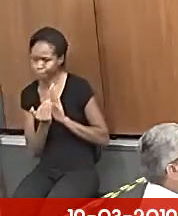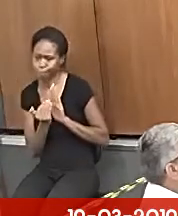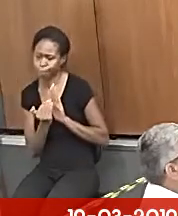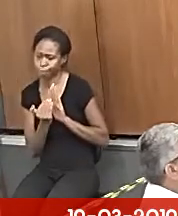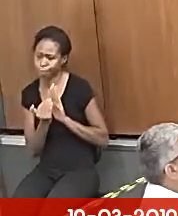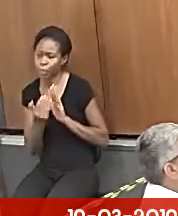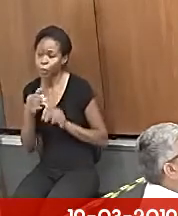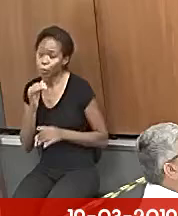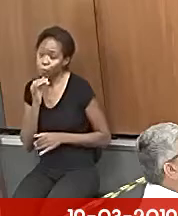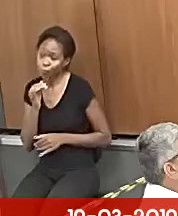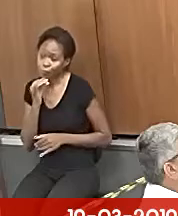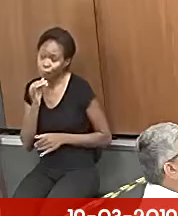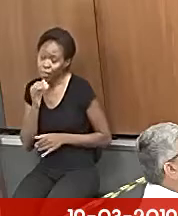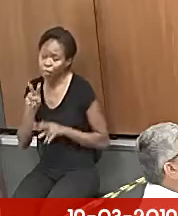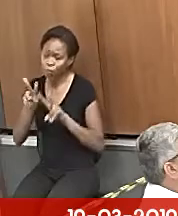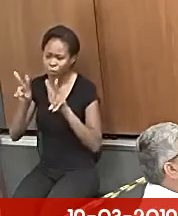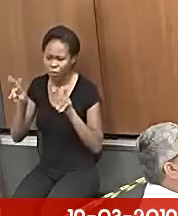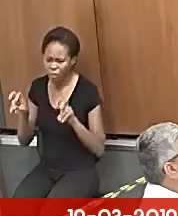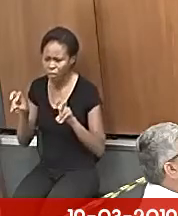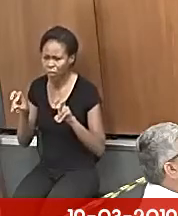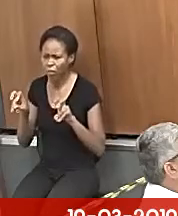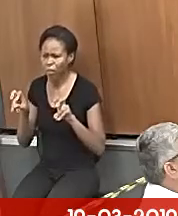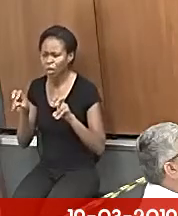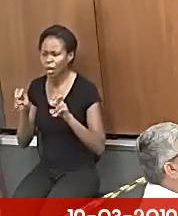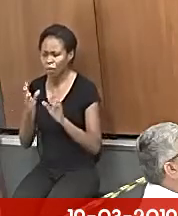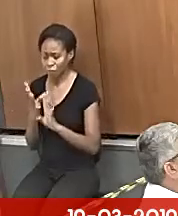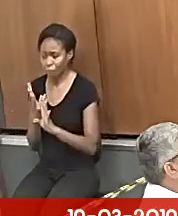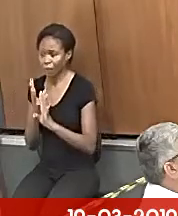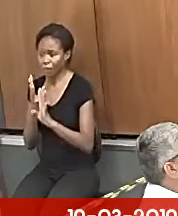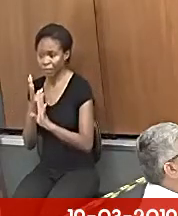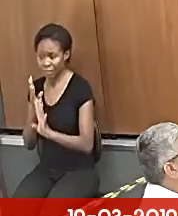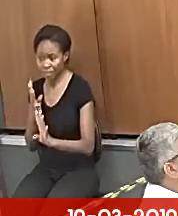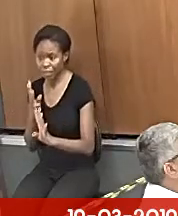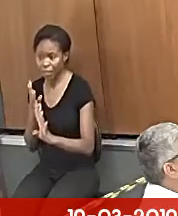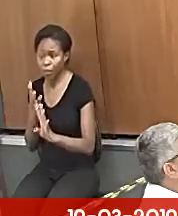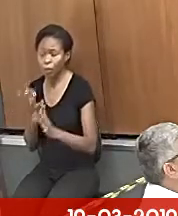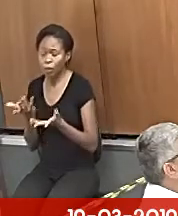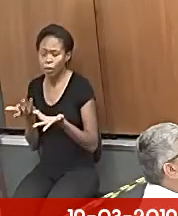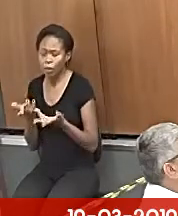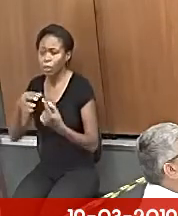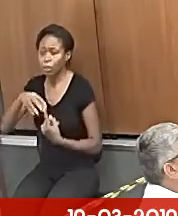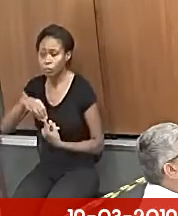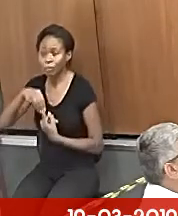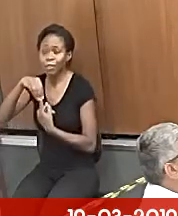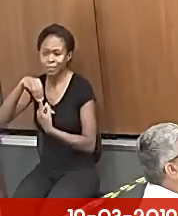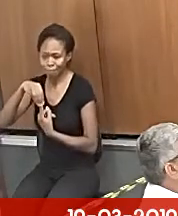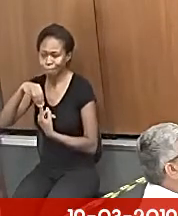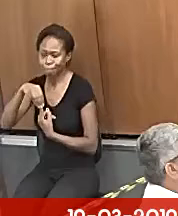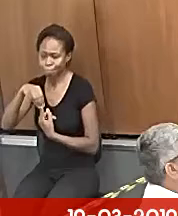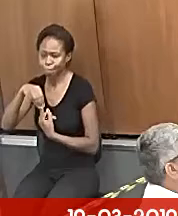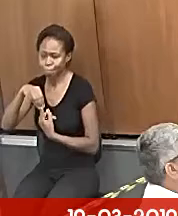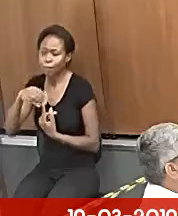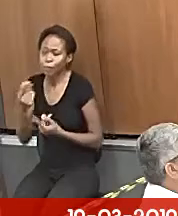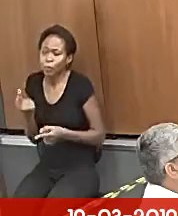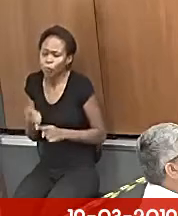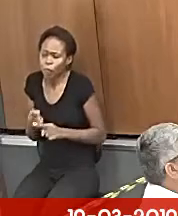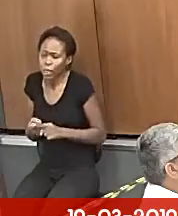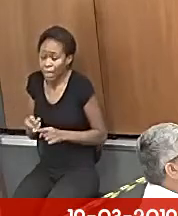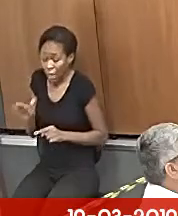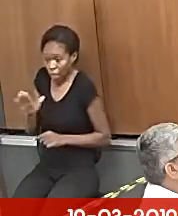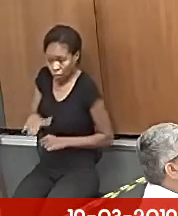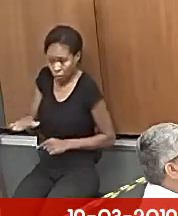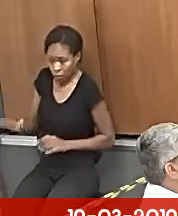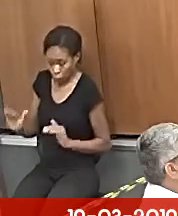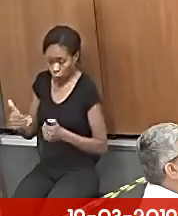a questão até mesmo de uma fila preferencial deputado cnm caro presidente porque a criança autista